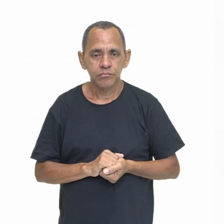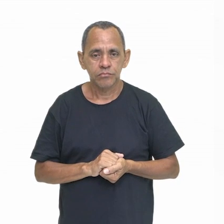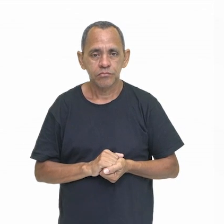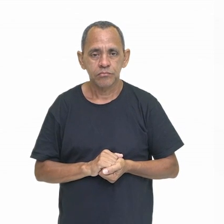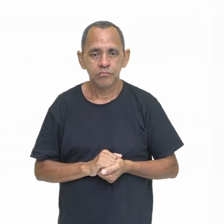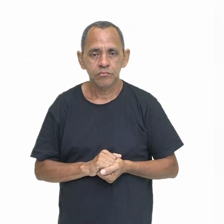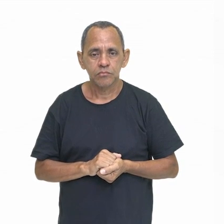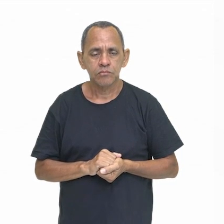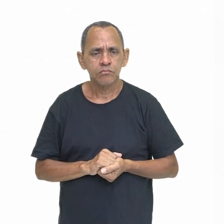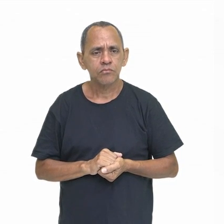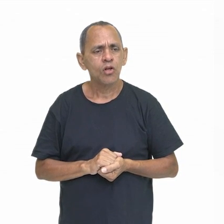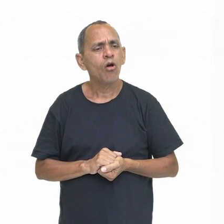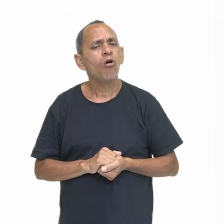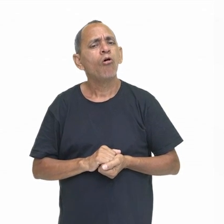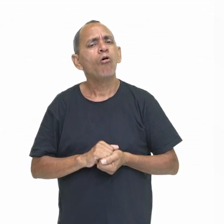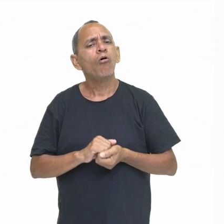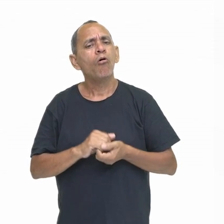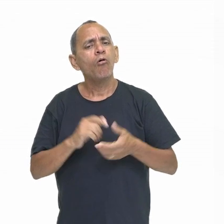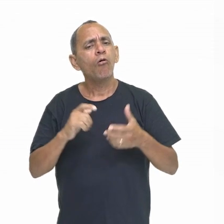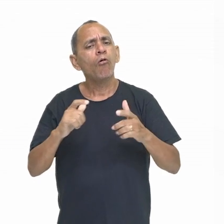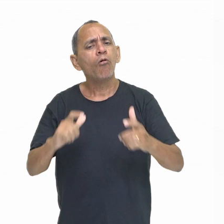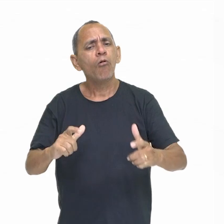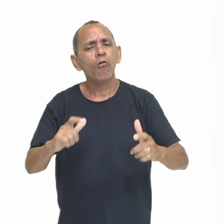Onde, quando nasce, vamos começar um